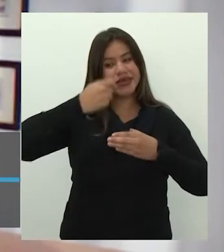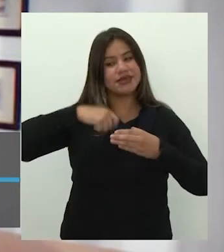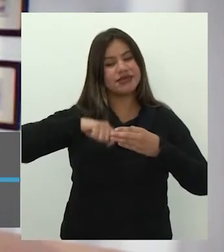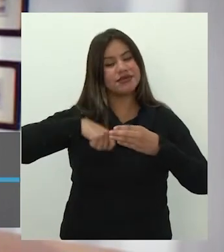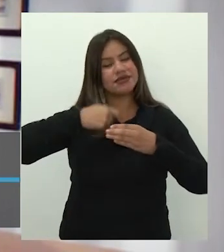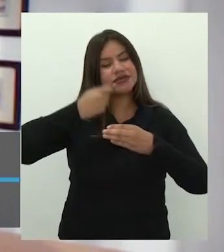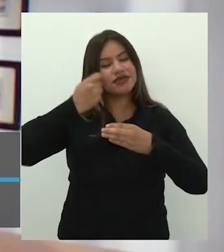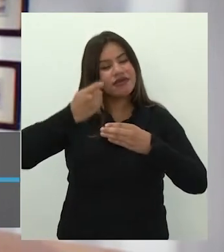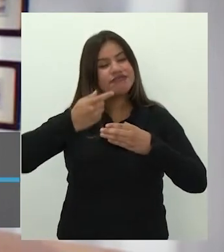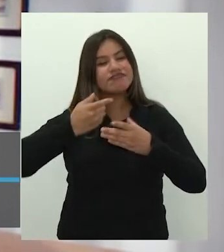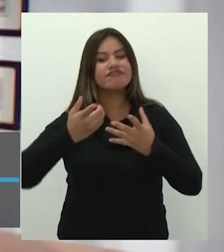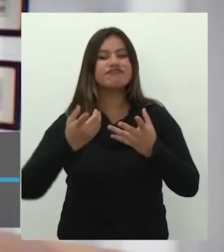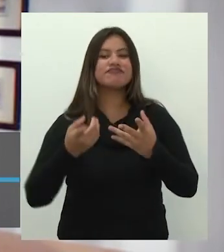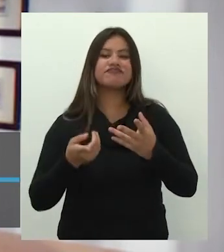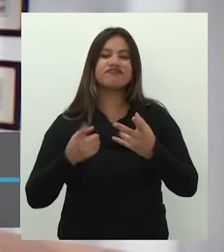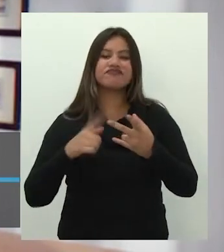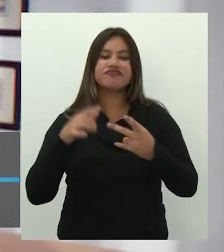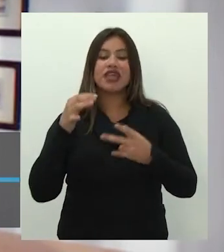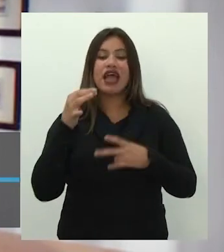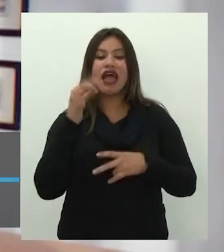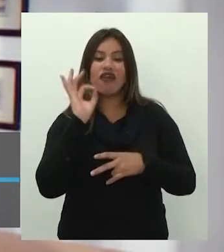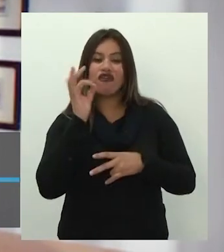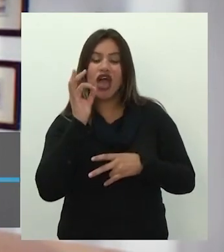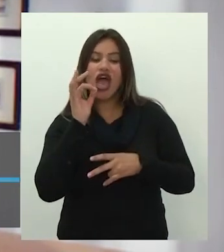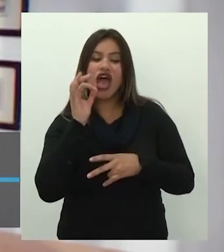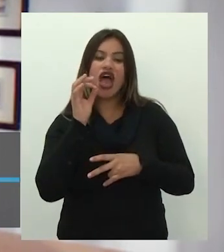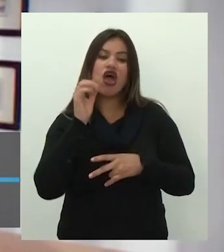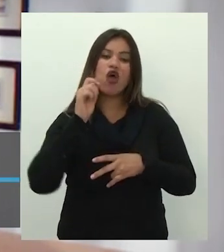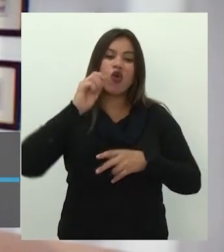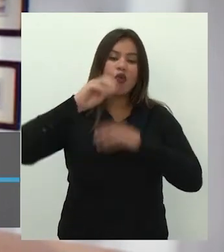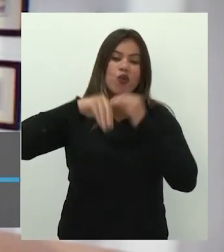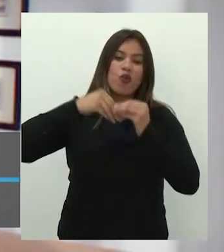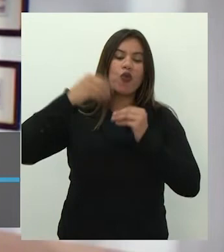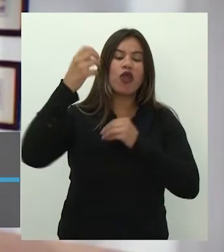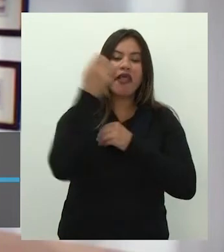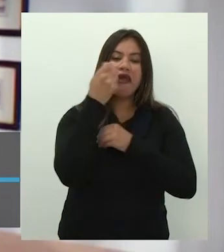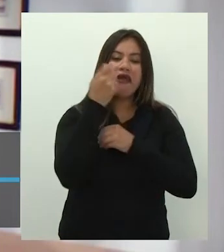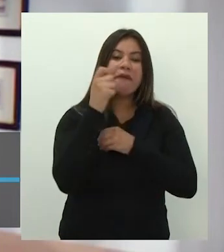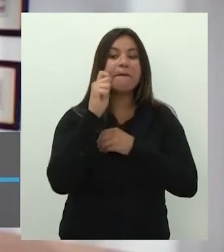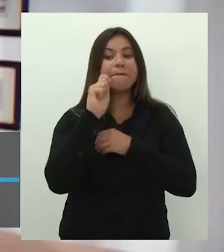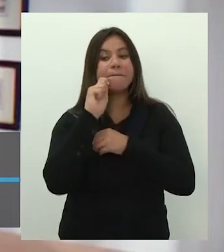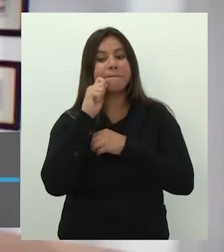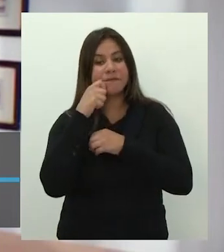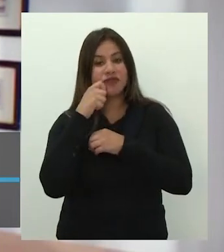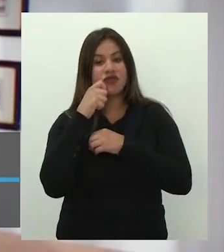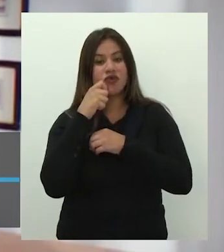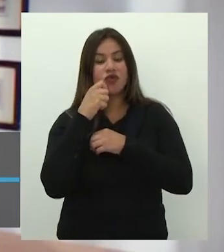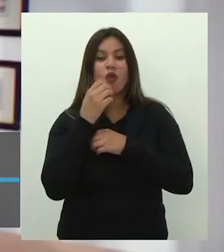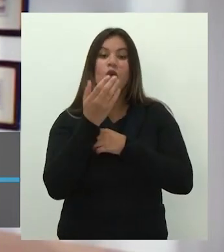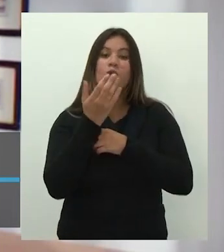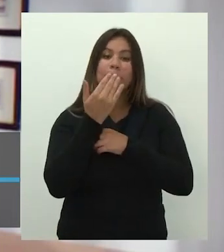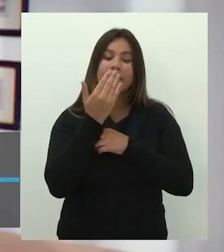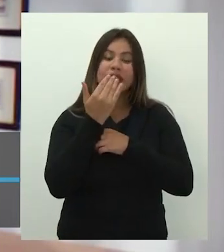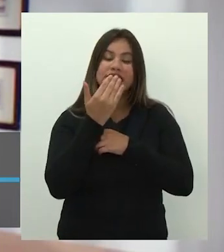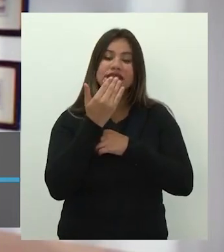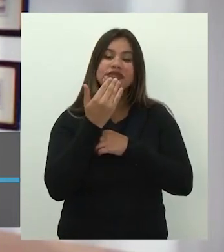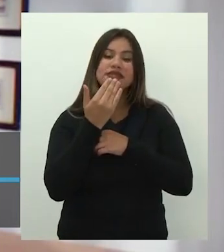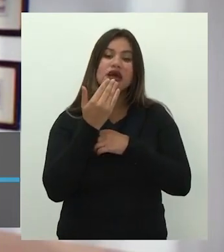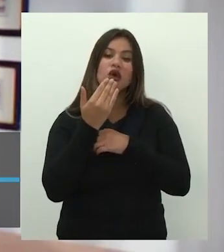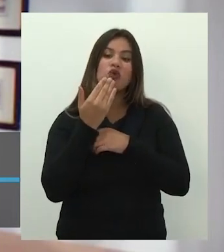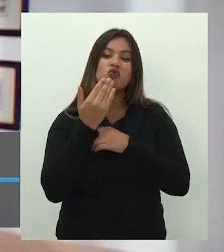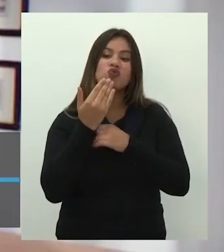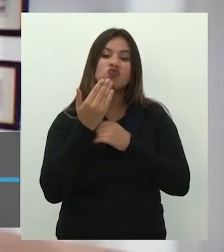engasgar, café com leite, um pãozinho, enfim, uma alimentação, então, que não